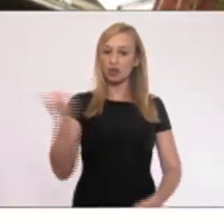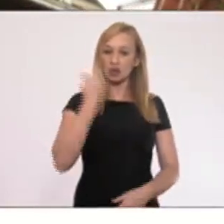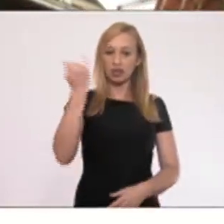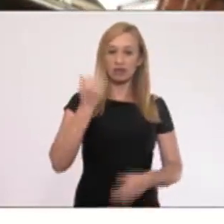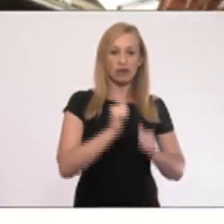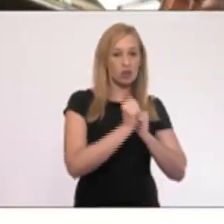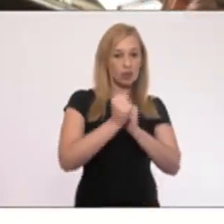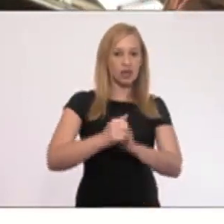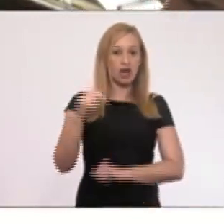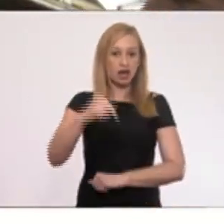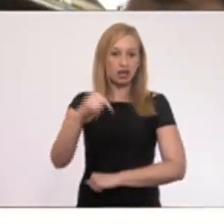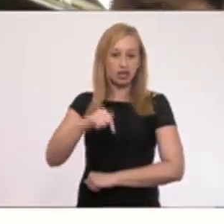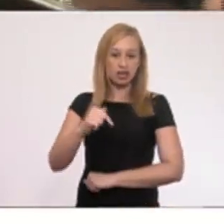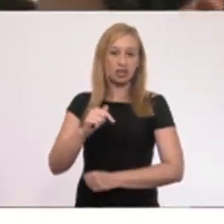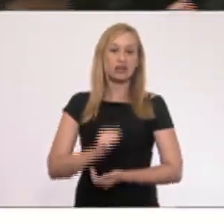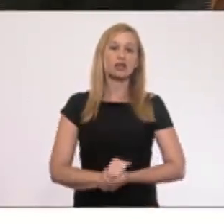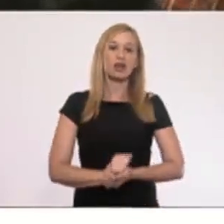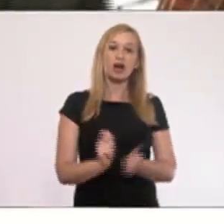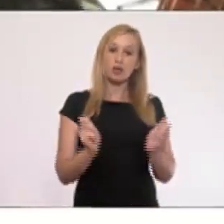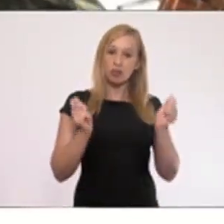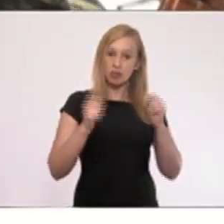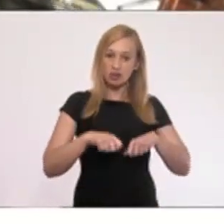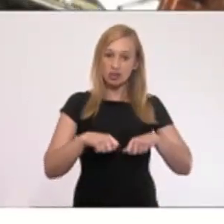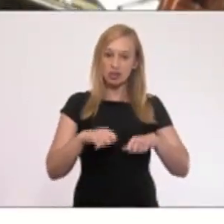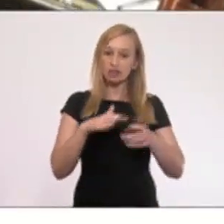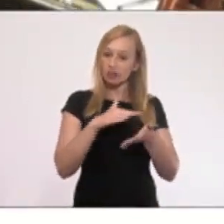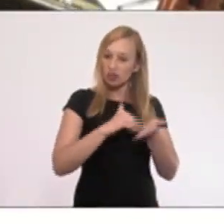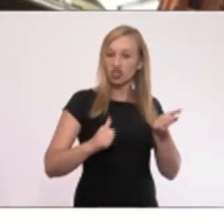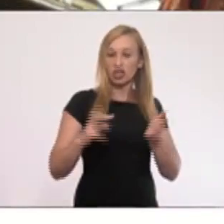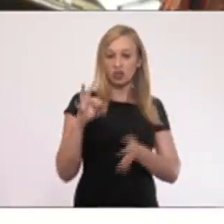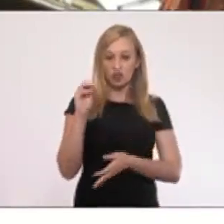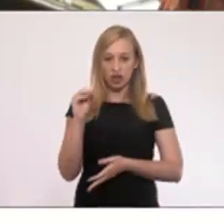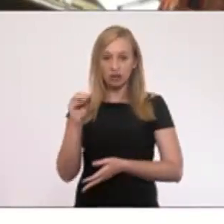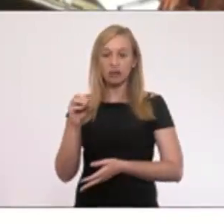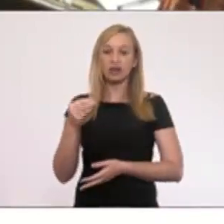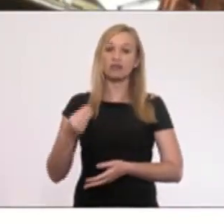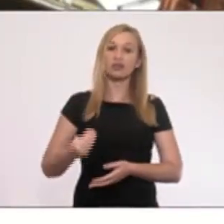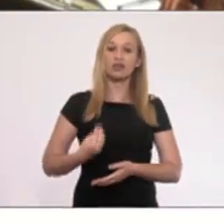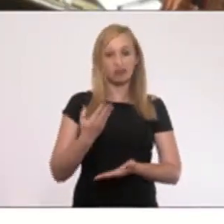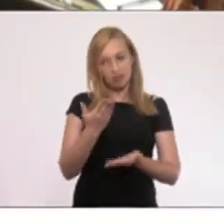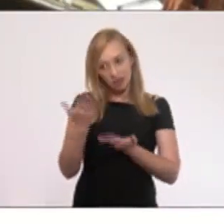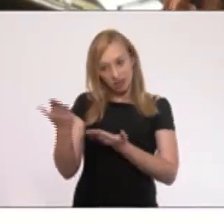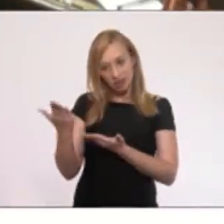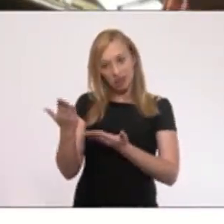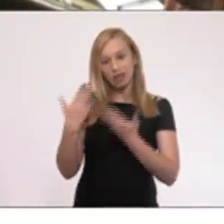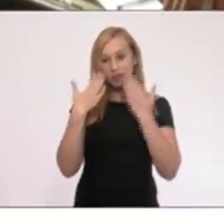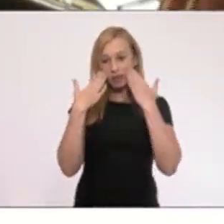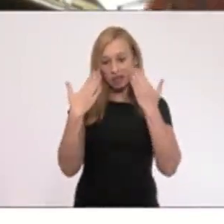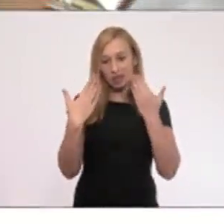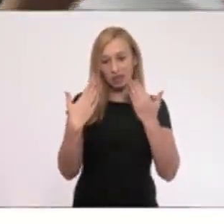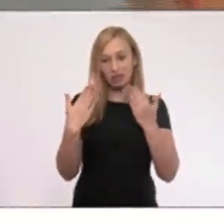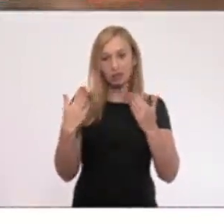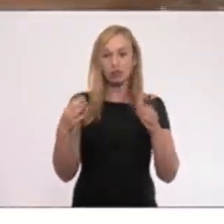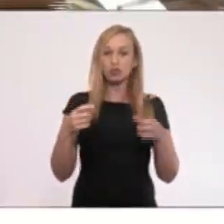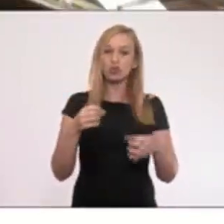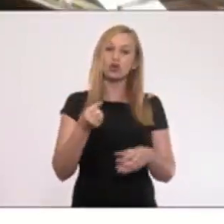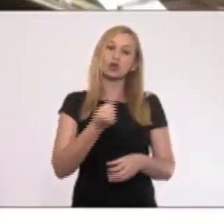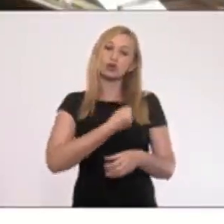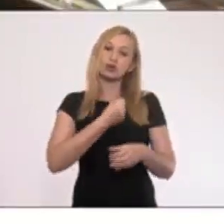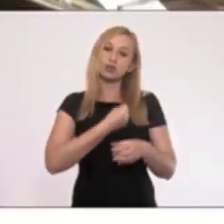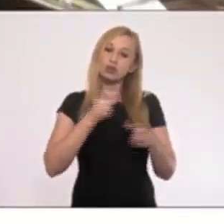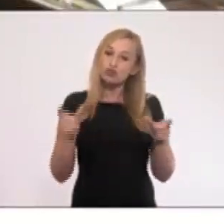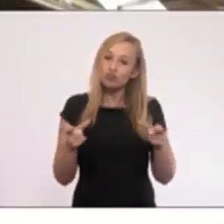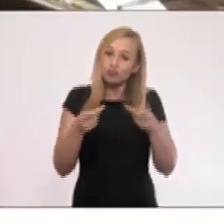a possível, provável derrubada do veto. Estão elas aqui representando uma minoria que foi